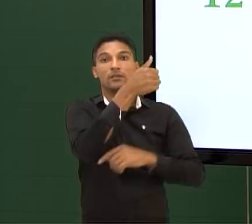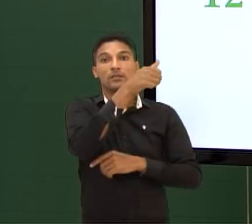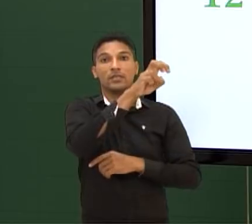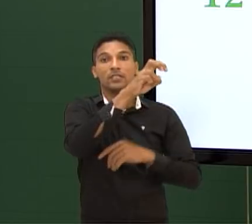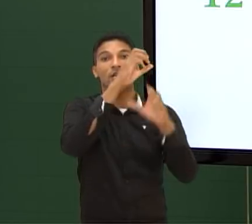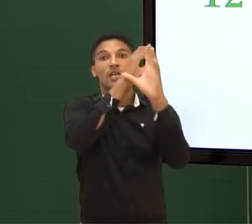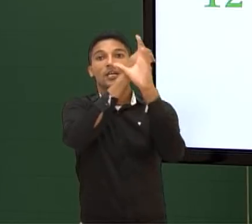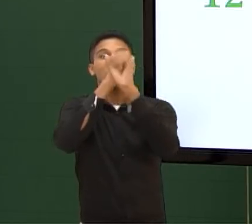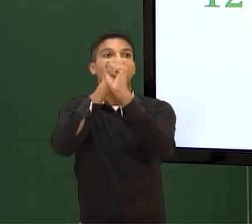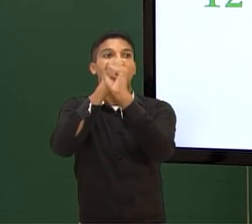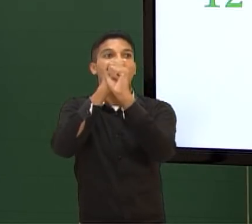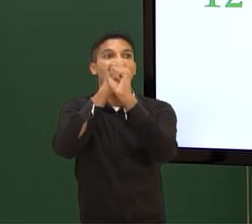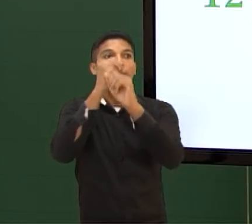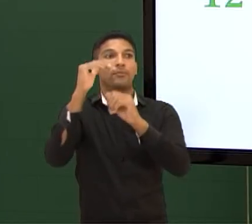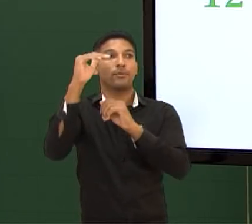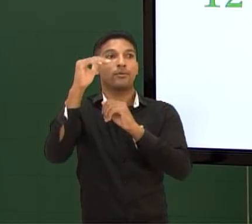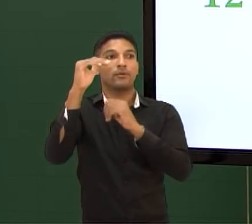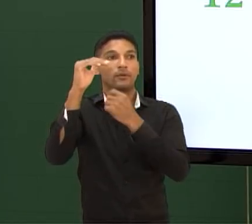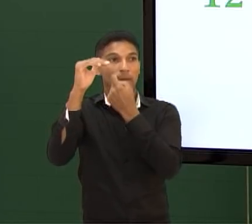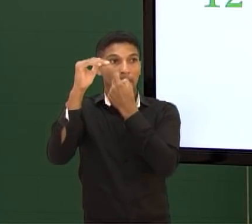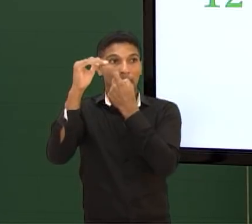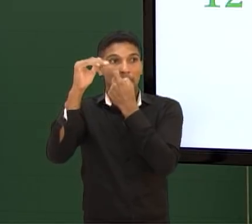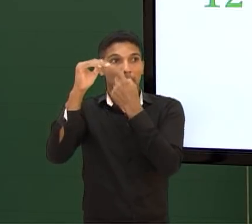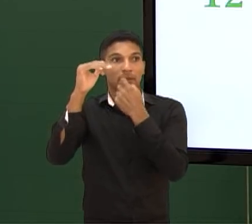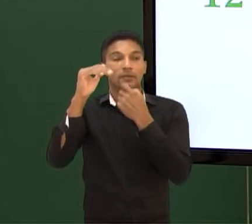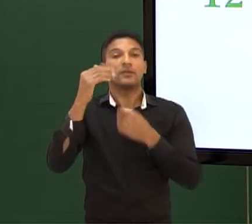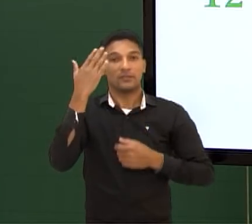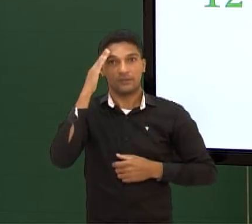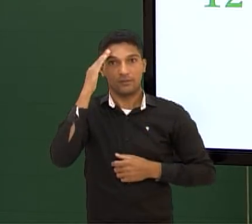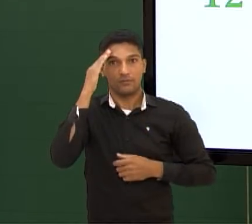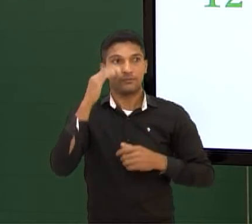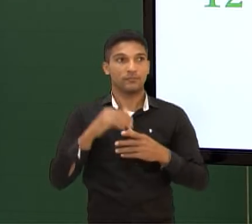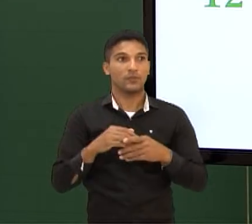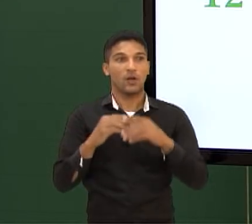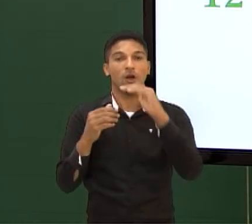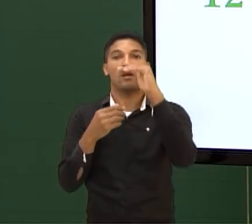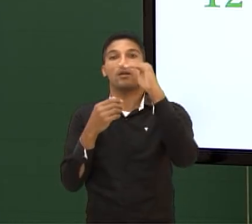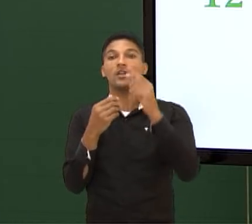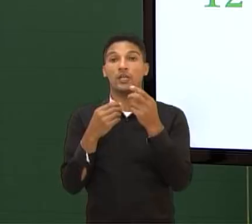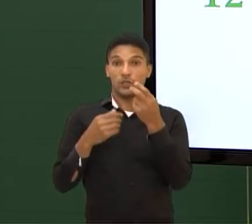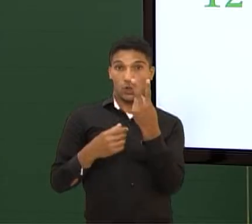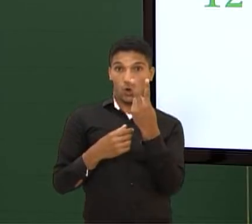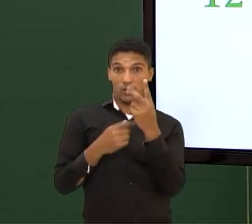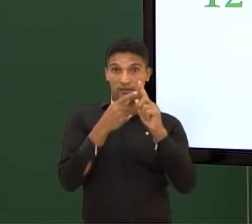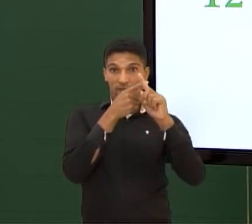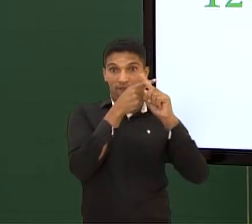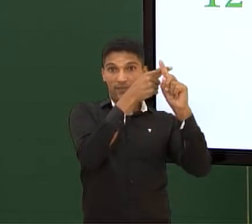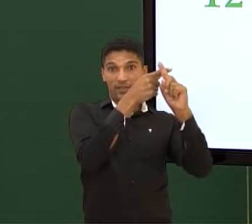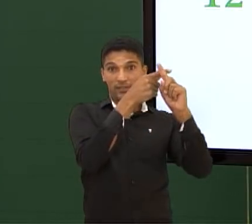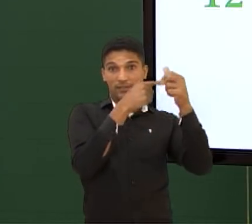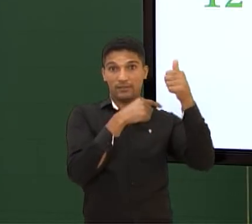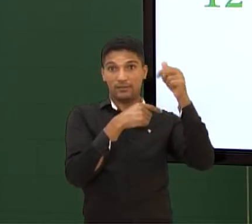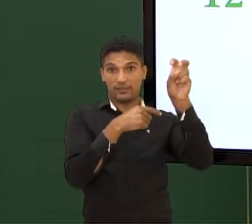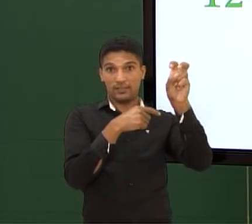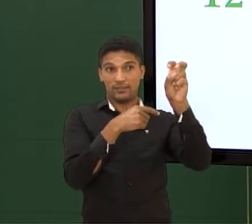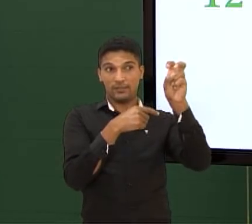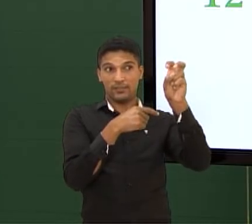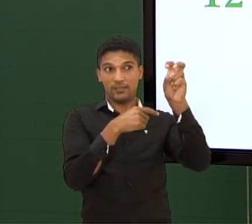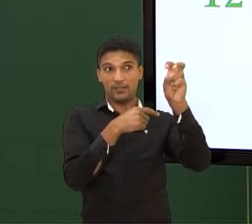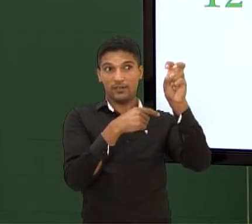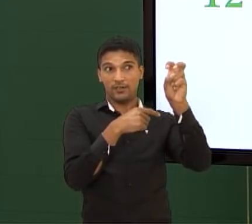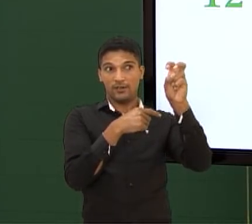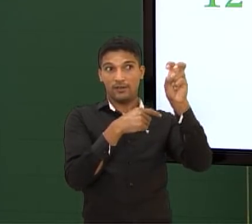vou repetir a minha parte, né? Que é o meu denominador. Então, 2 vezes 15, que está ali no slide também,